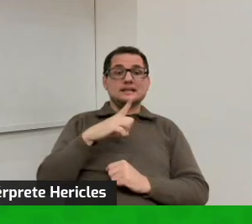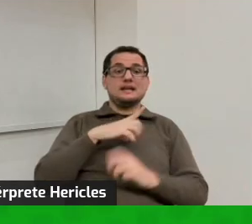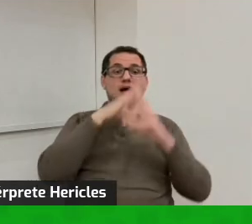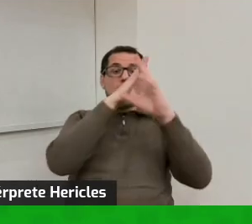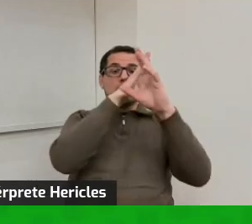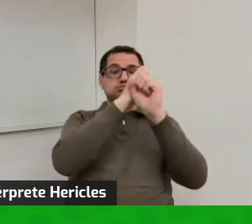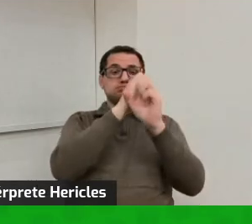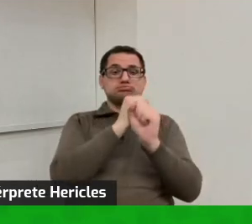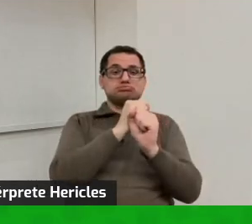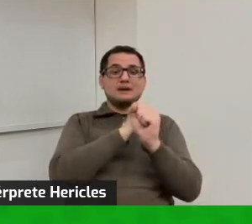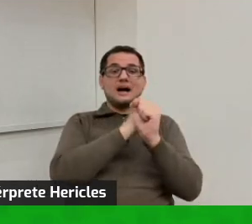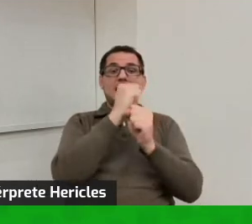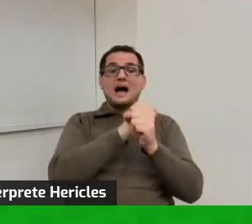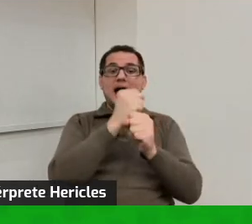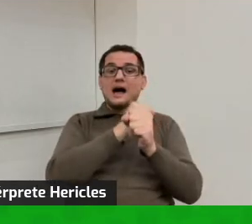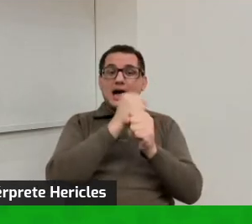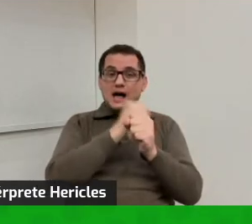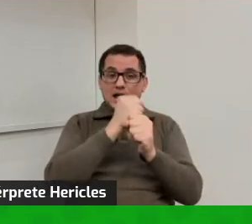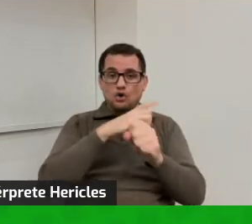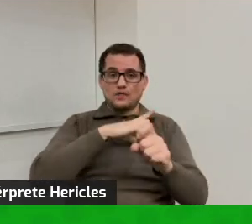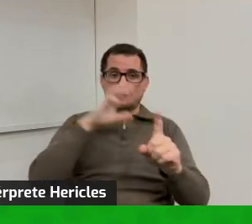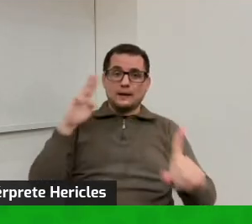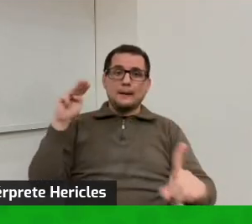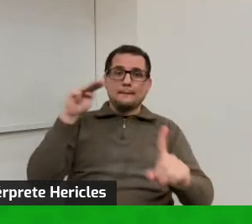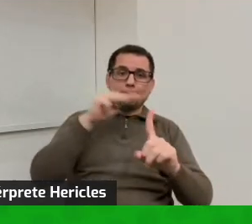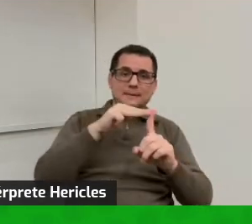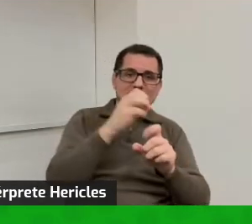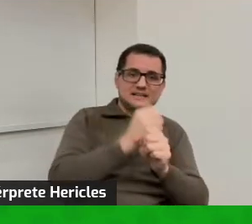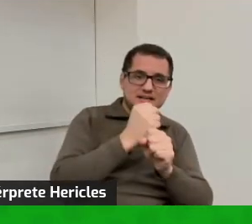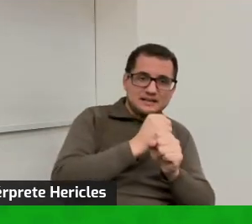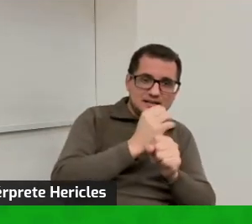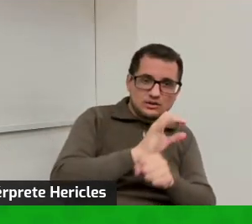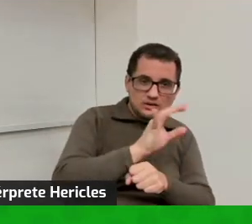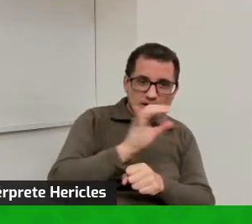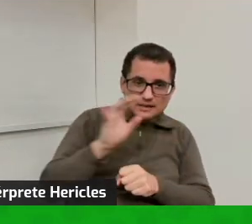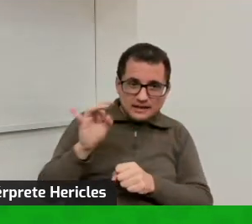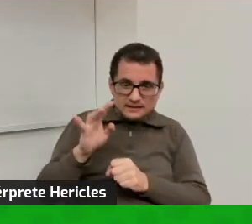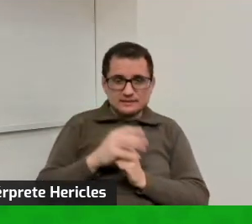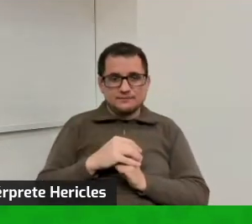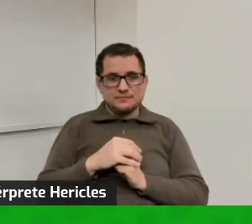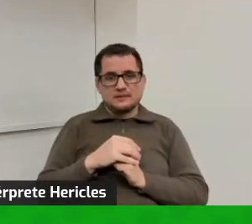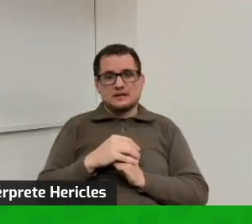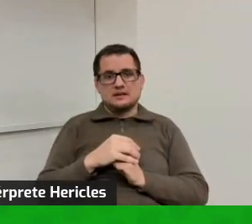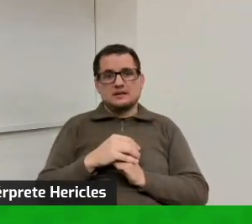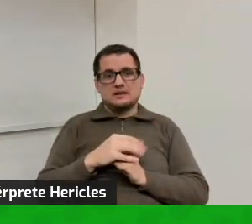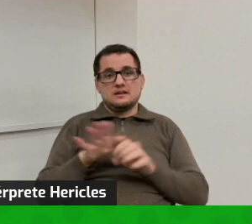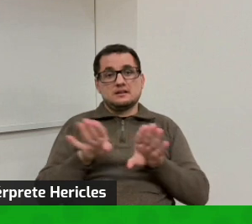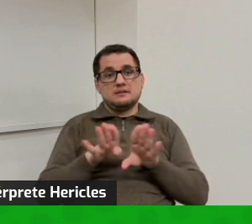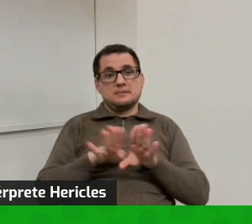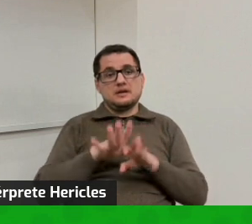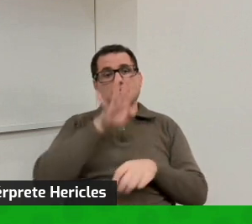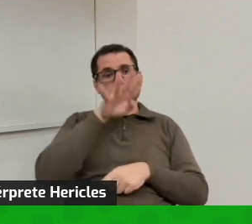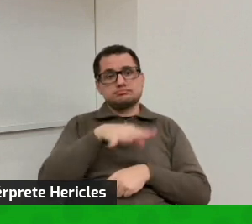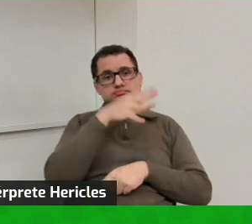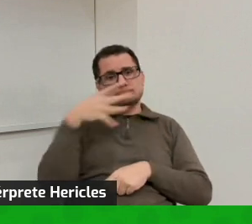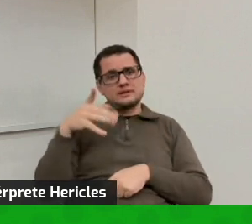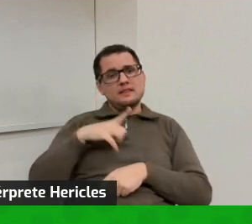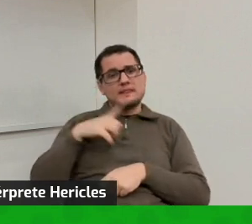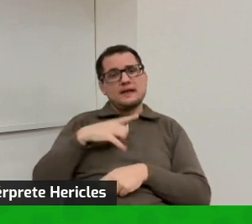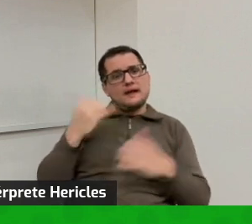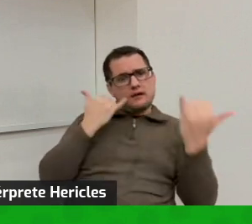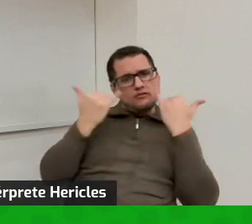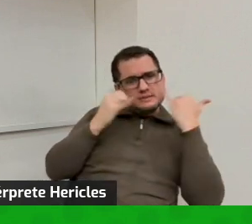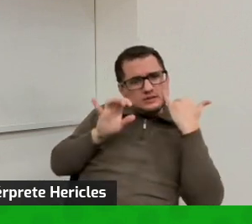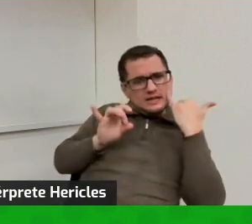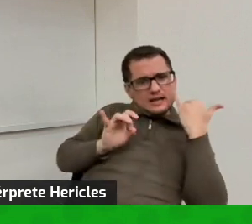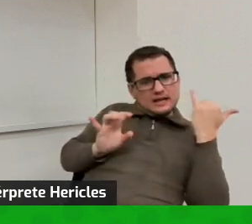colocar a nossa meta anual, nossas metas ali para cada item, e basicamente eu crio também uma planilha para eu trazer esses dados. Então, eu vou